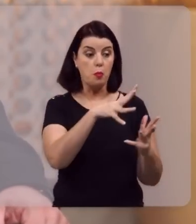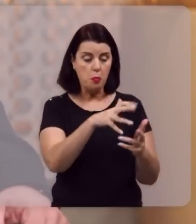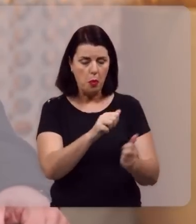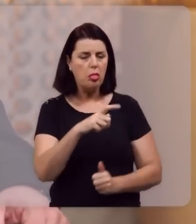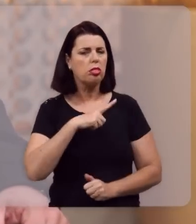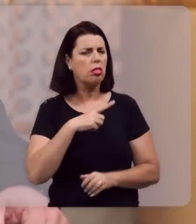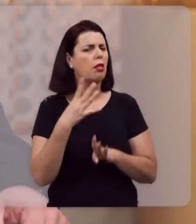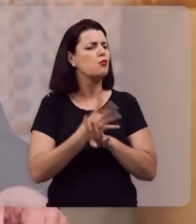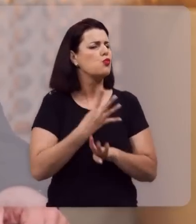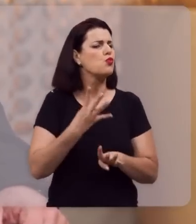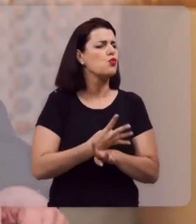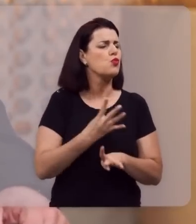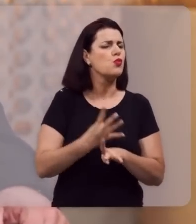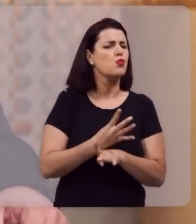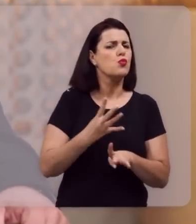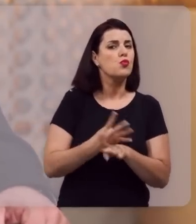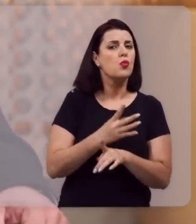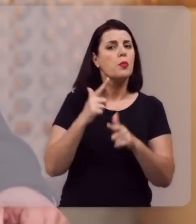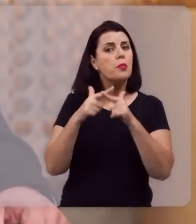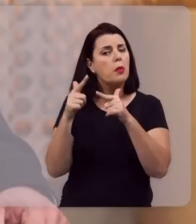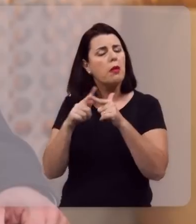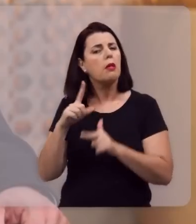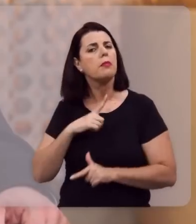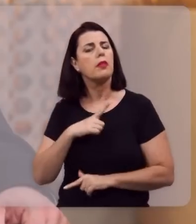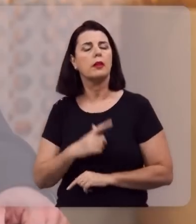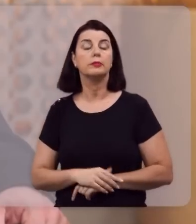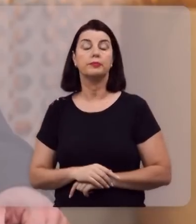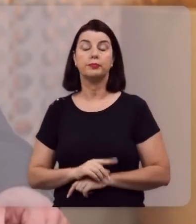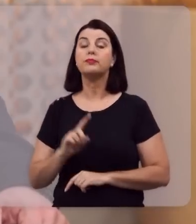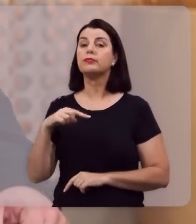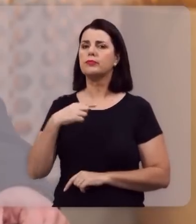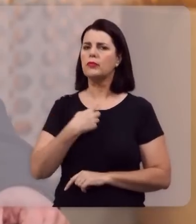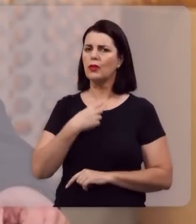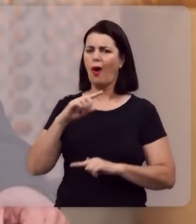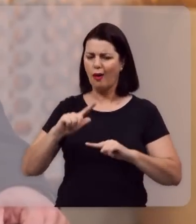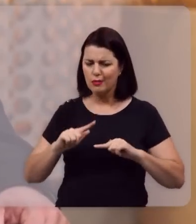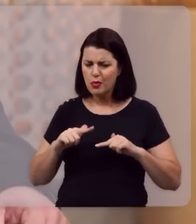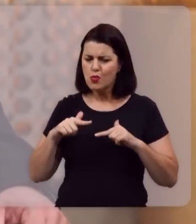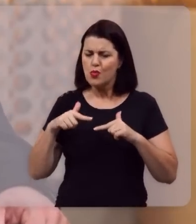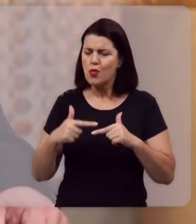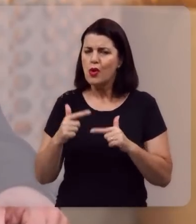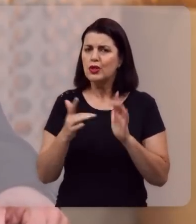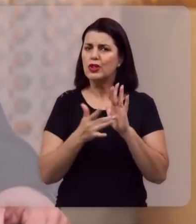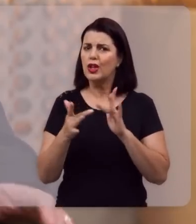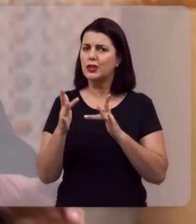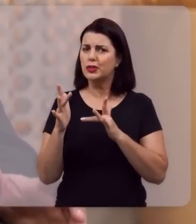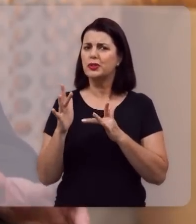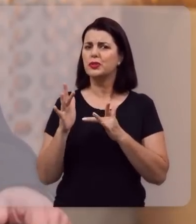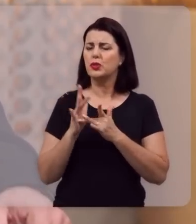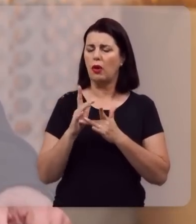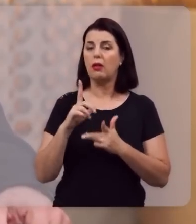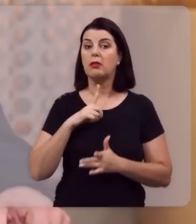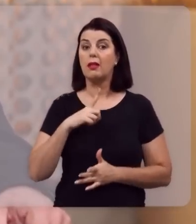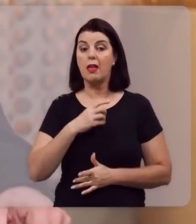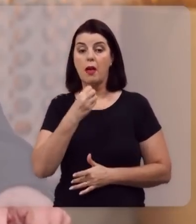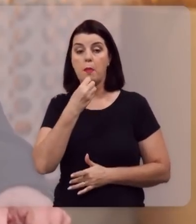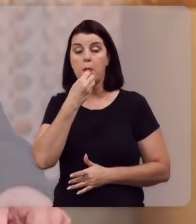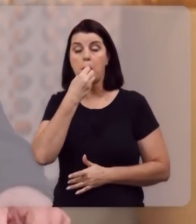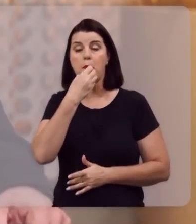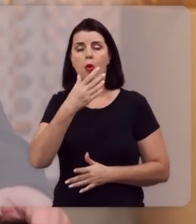aflições. E justamente por isso, nós somos encorajados pelo Senhor Jesus a ter bom